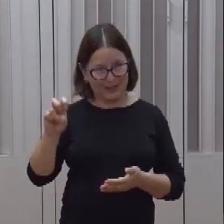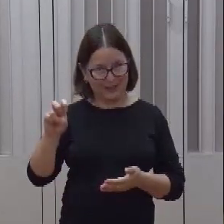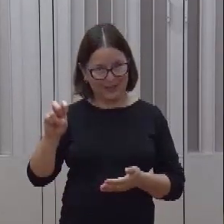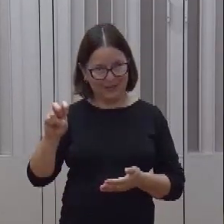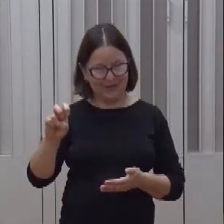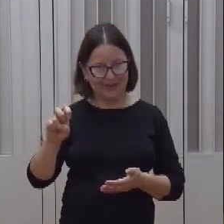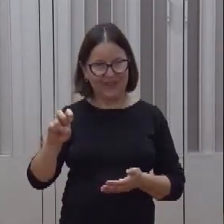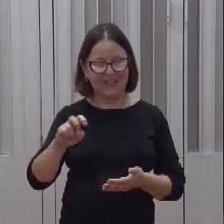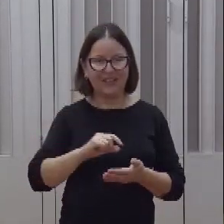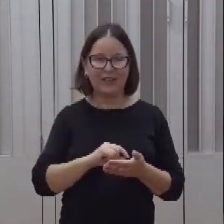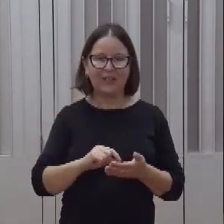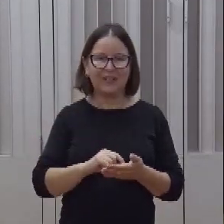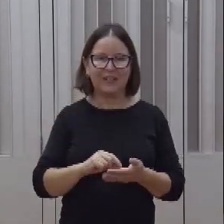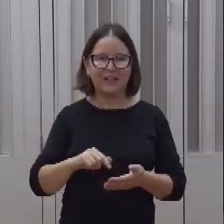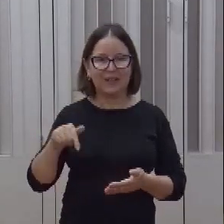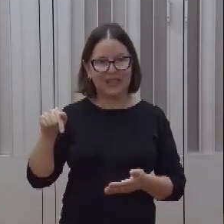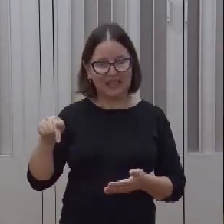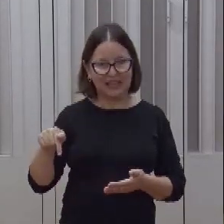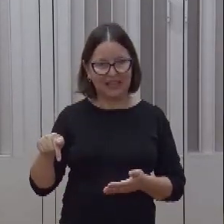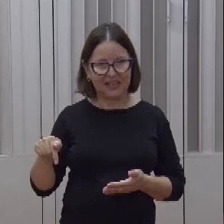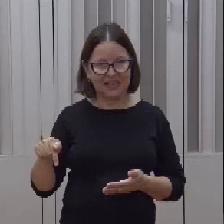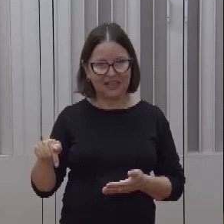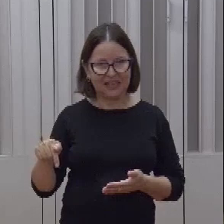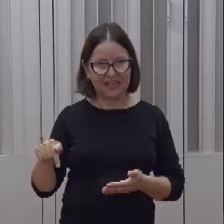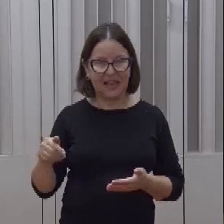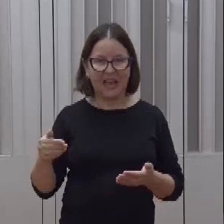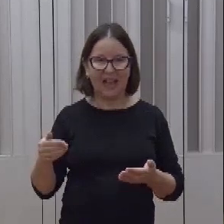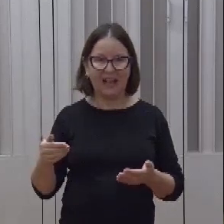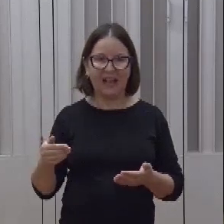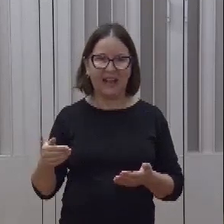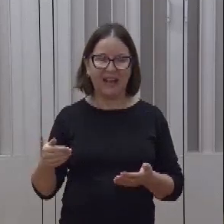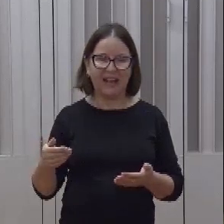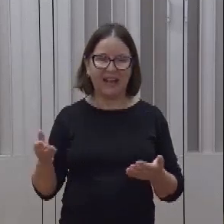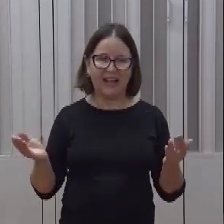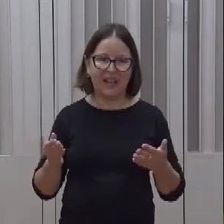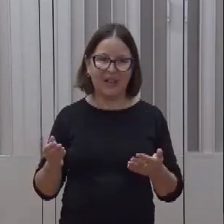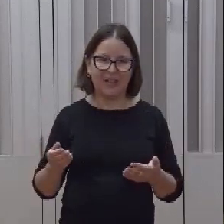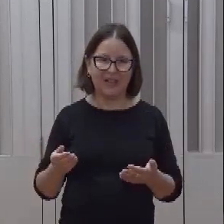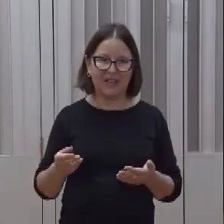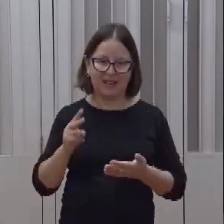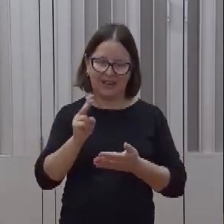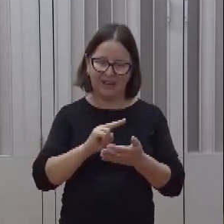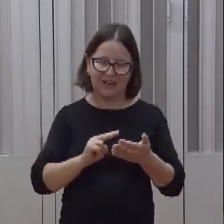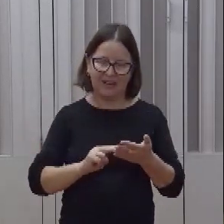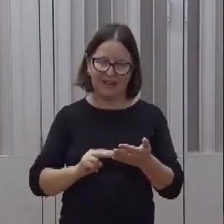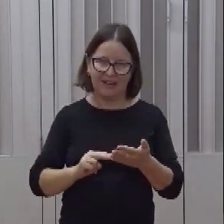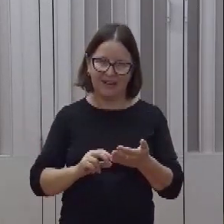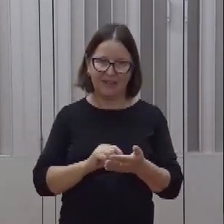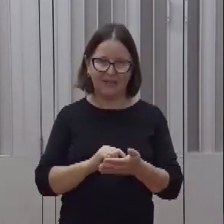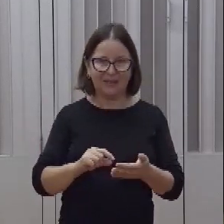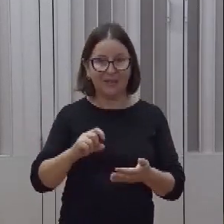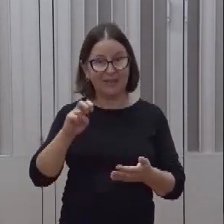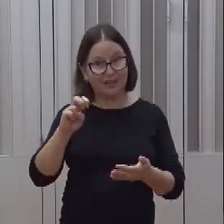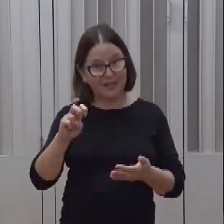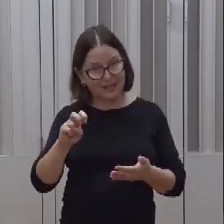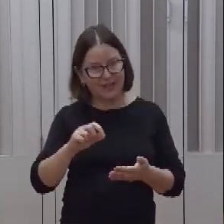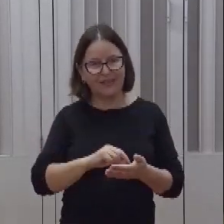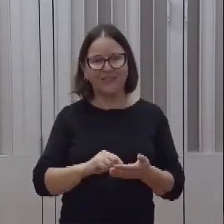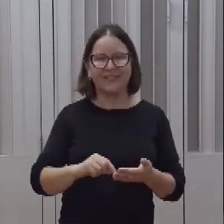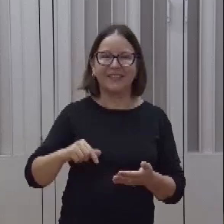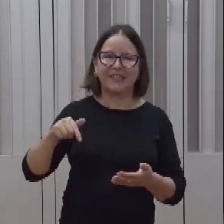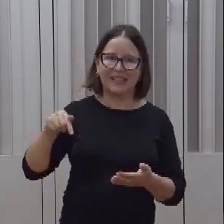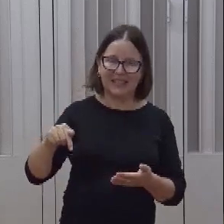agora olhar o versículo 5 e o versículo 7, depois vamos olhar o versículo 6, que eu tenho aqui uma certa